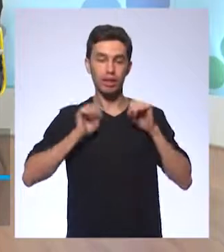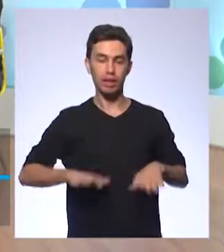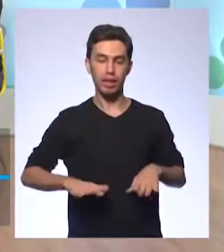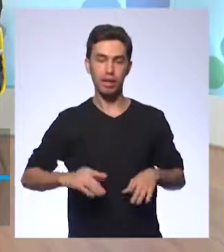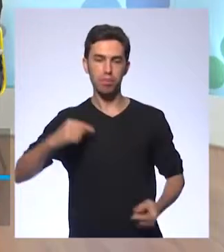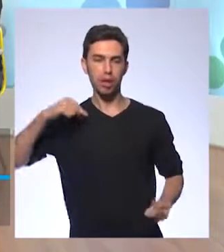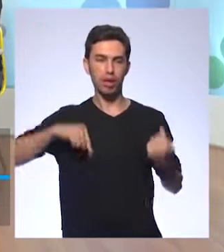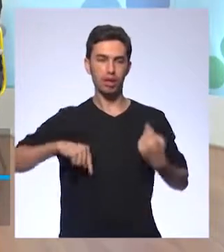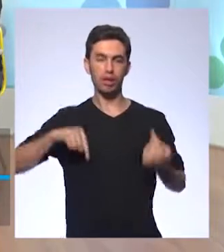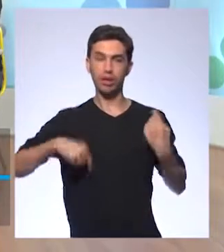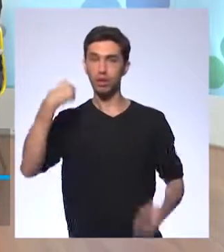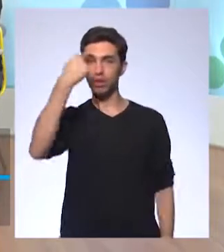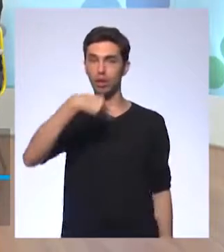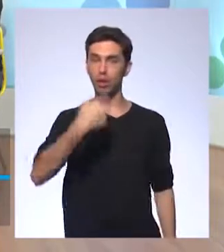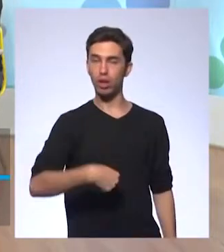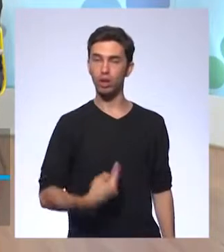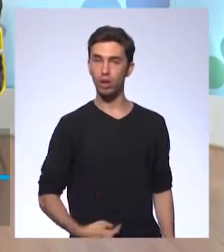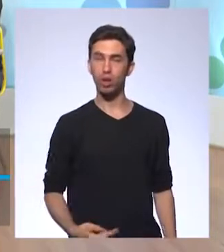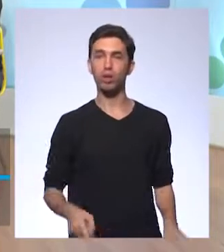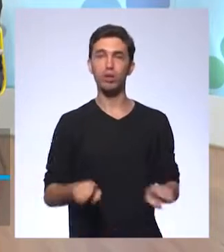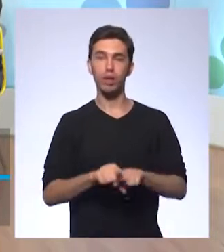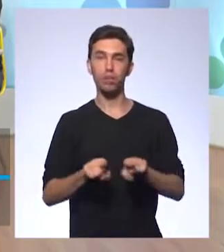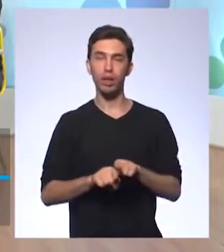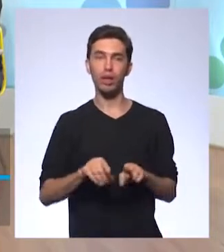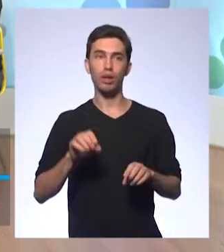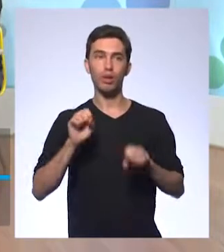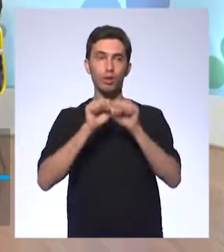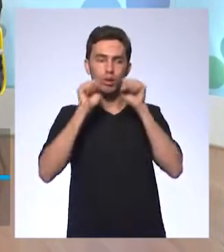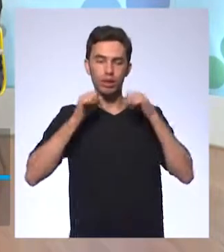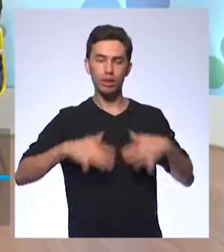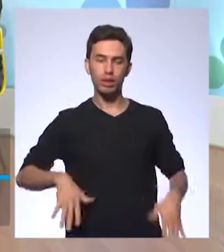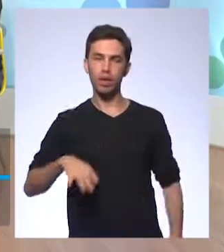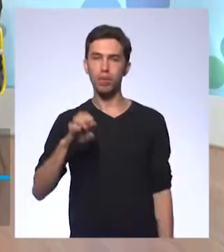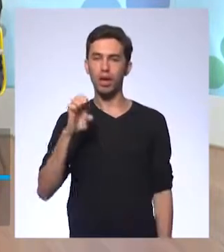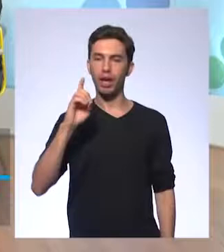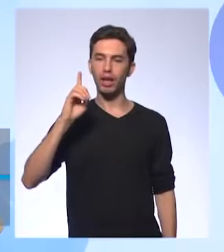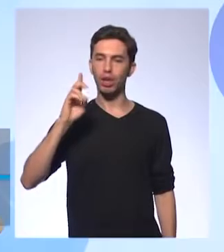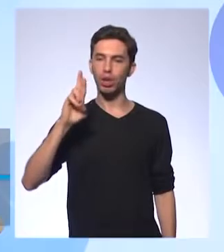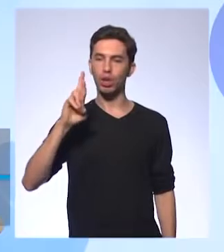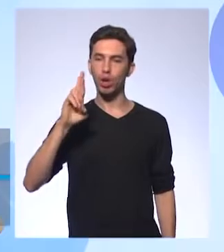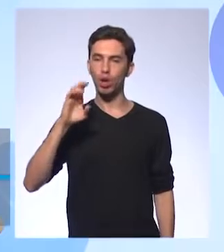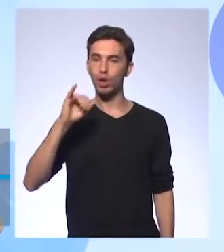sistema endócrino, sistema Endócrino. nervoso, Muito bem. já falei, ósseo.